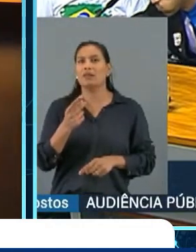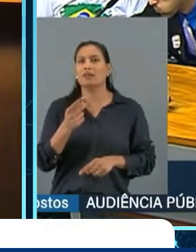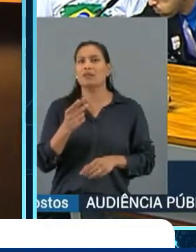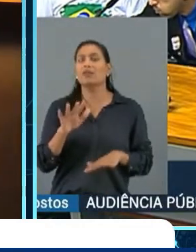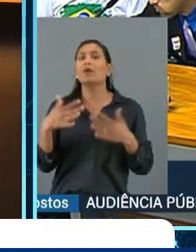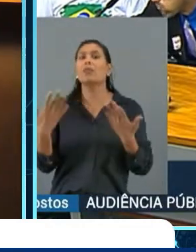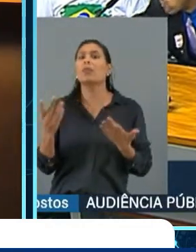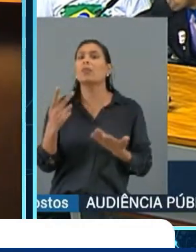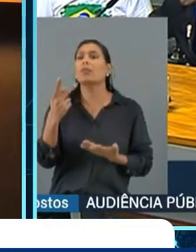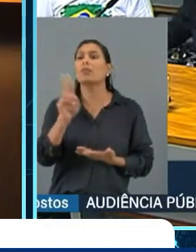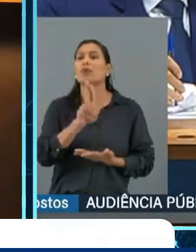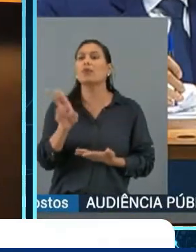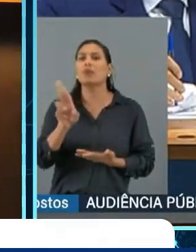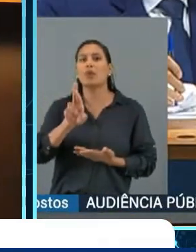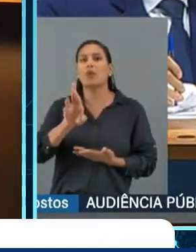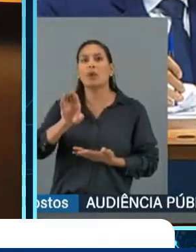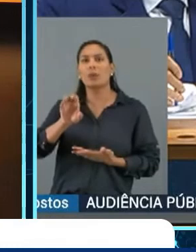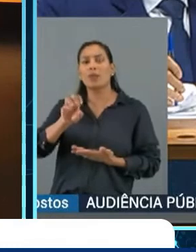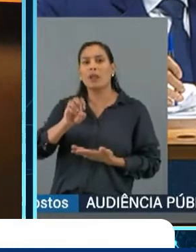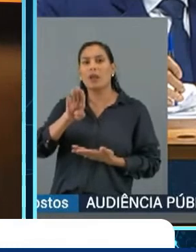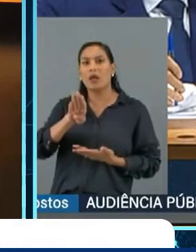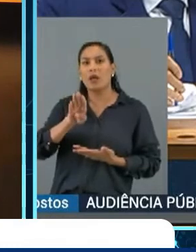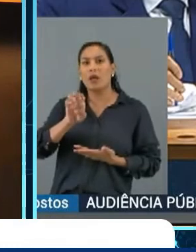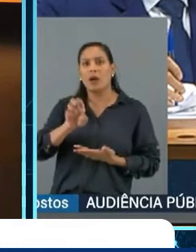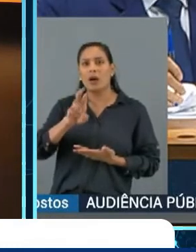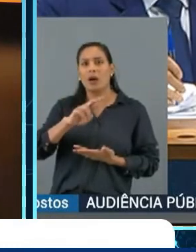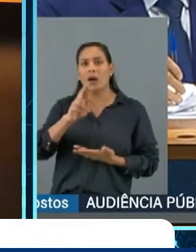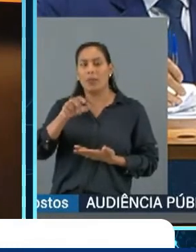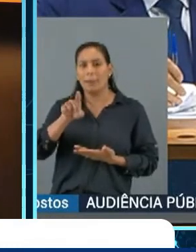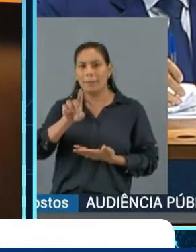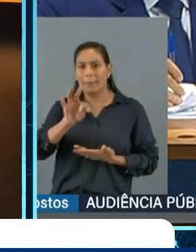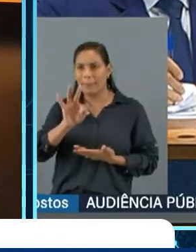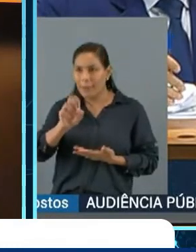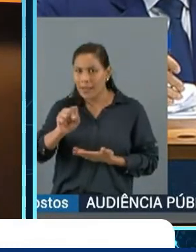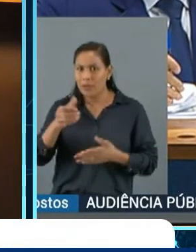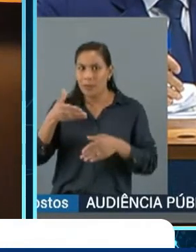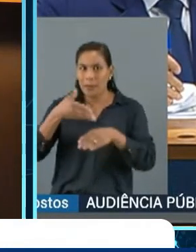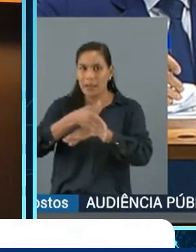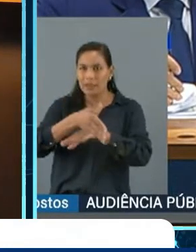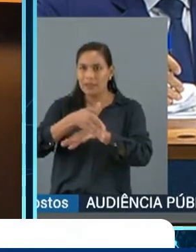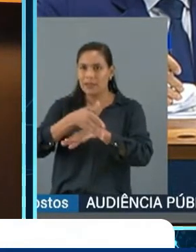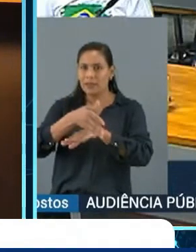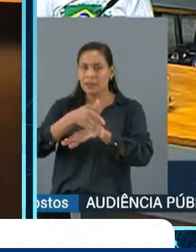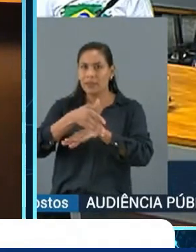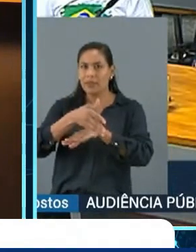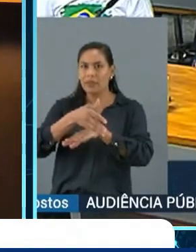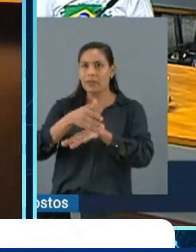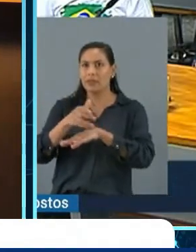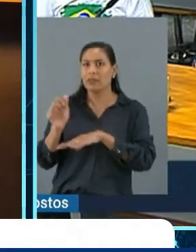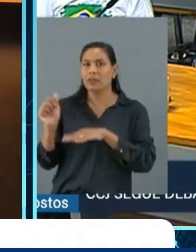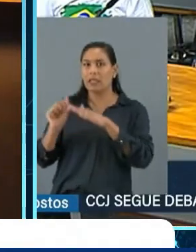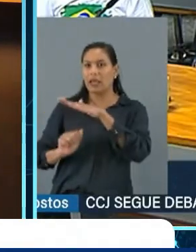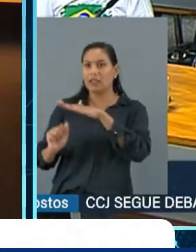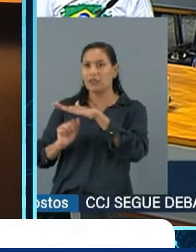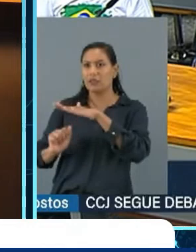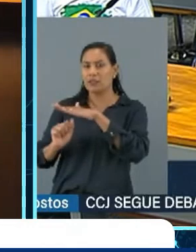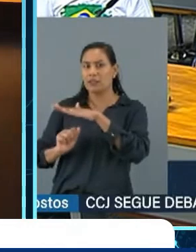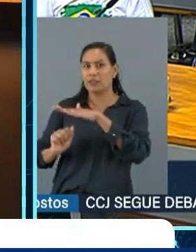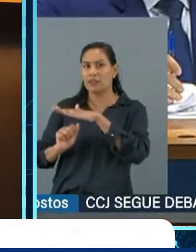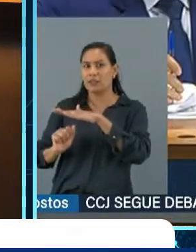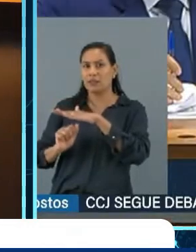que o Congresso, os senadores, enfim, ainda tem receio, ou há ainda alas do Senado com